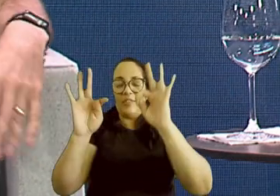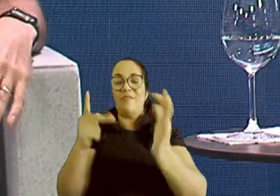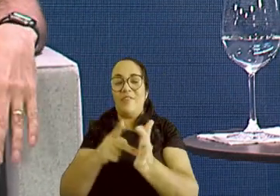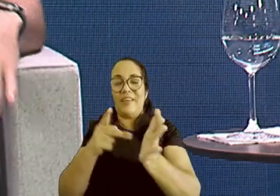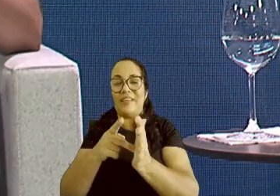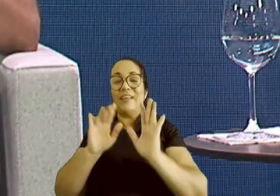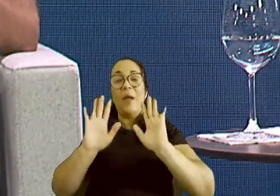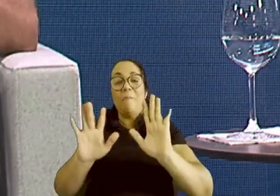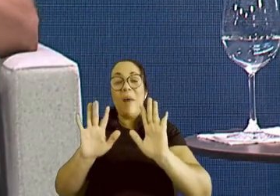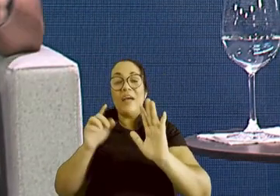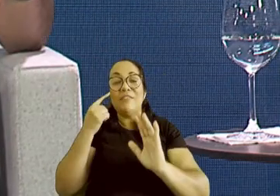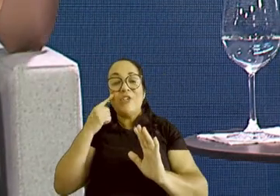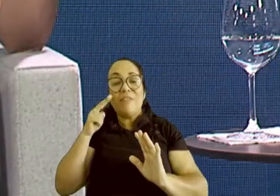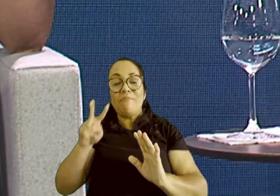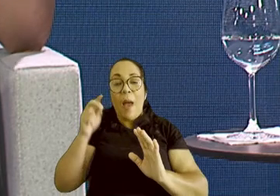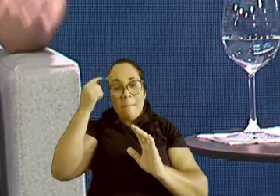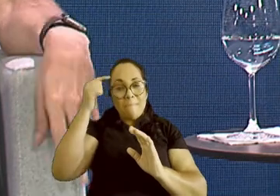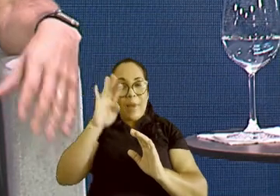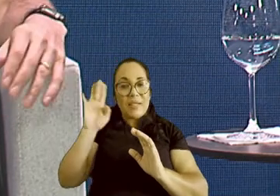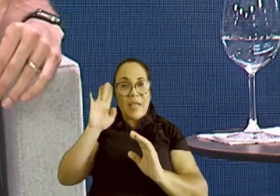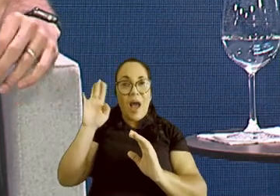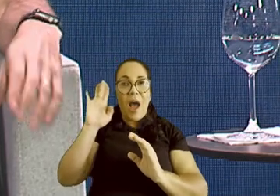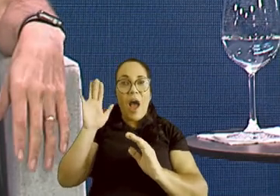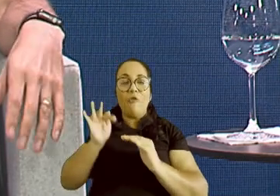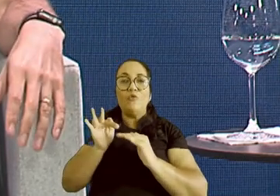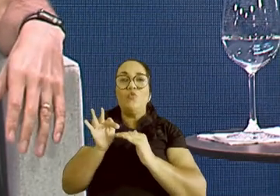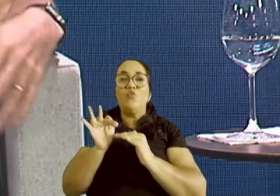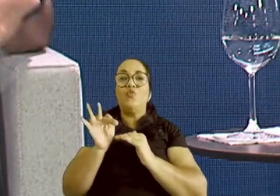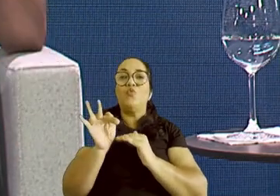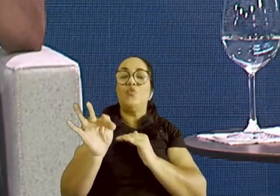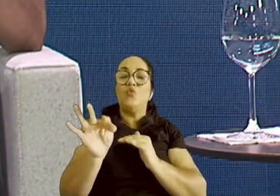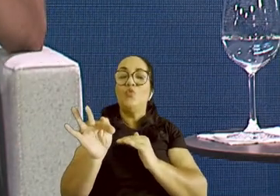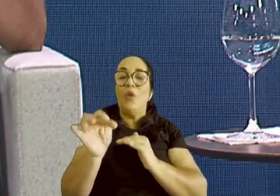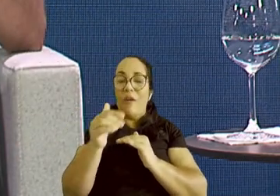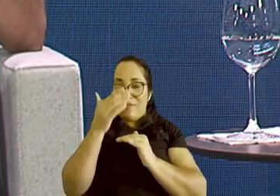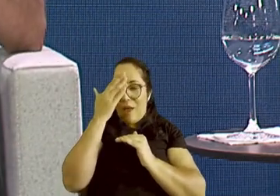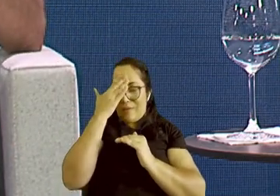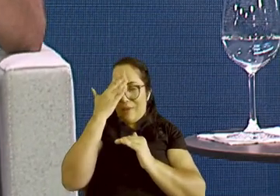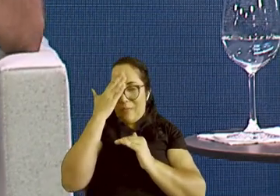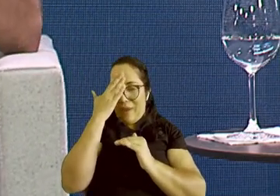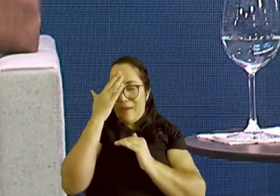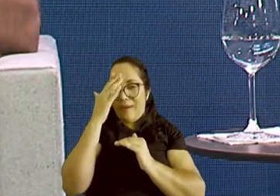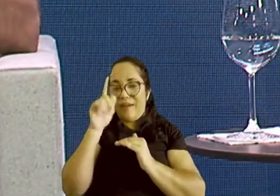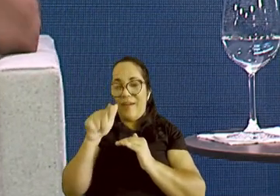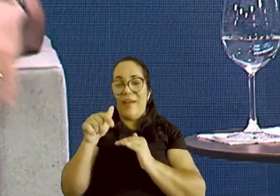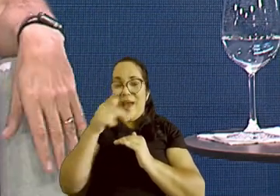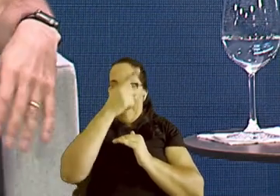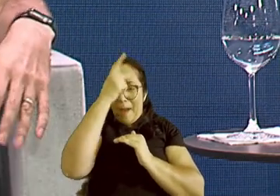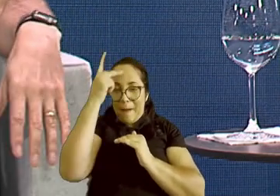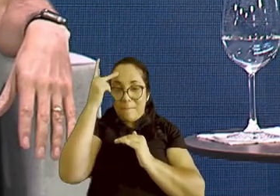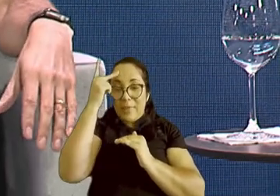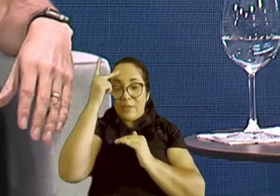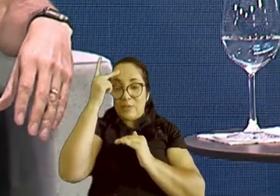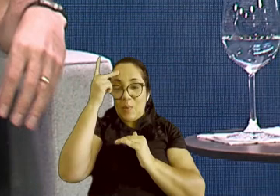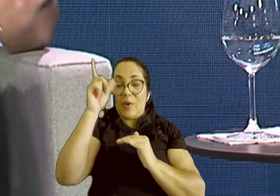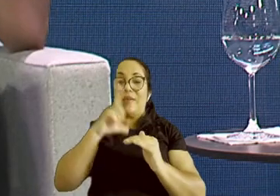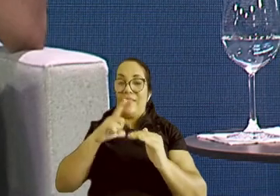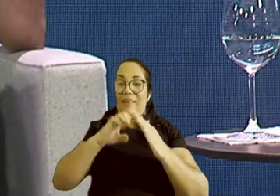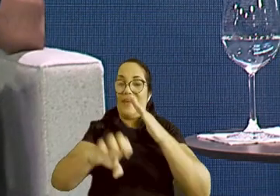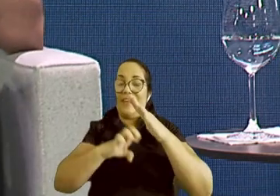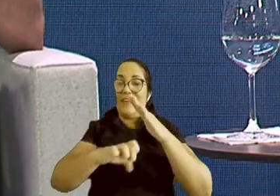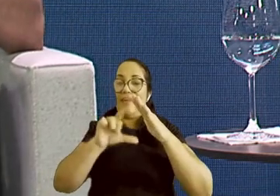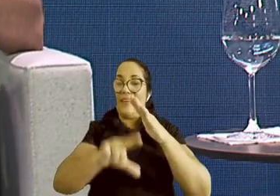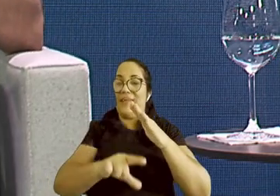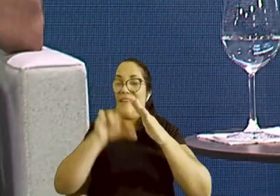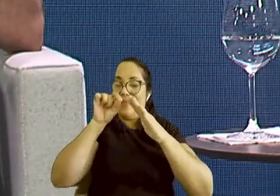futuro assim dado que a gente passou esses momentos agora eu acho que quem quem vai empreender um negócio tecnologia que tem um